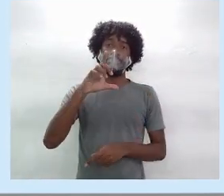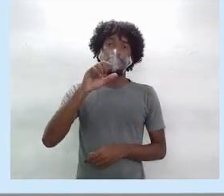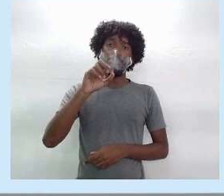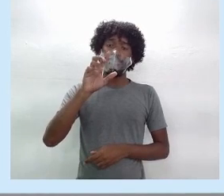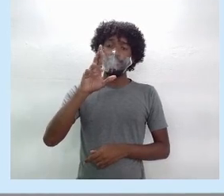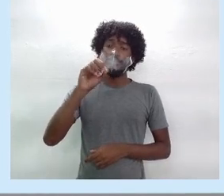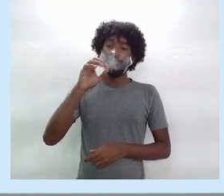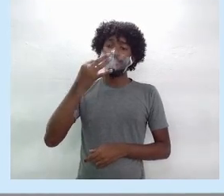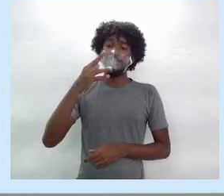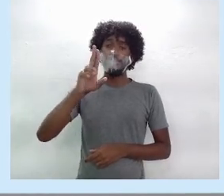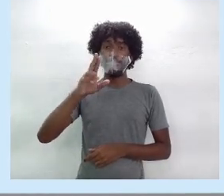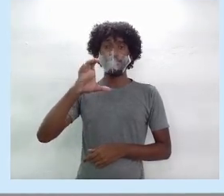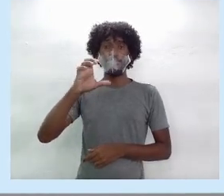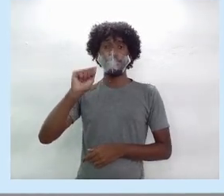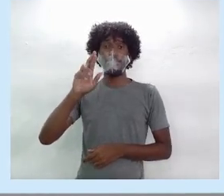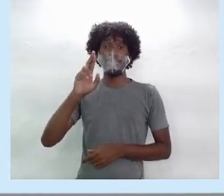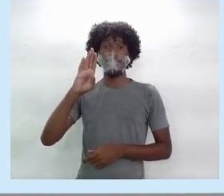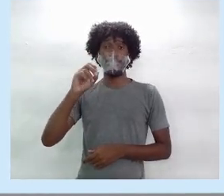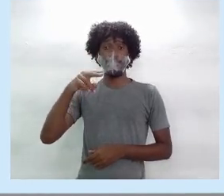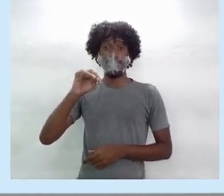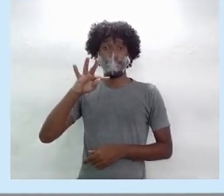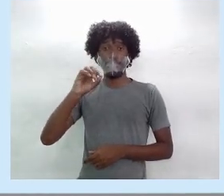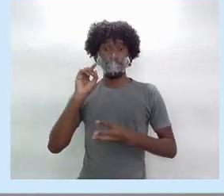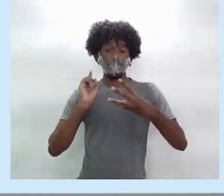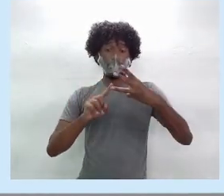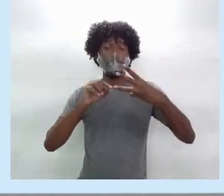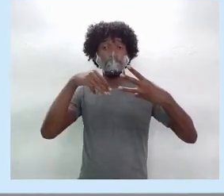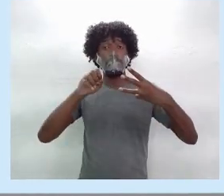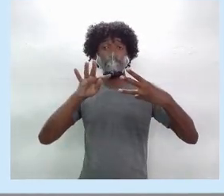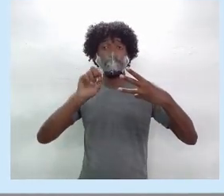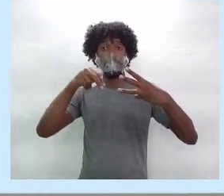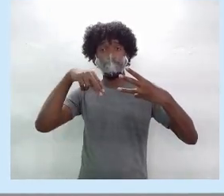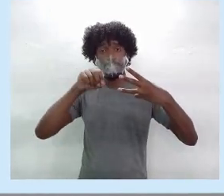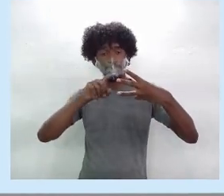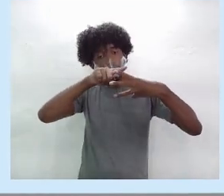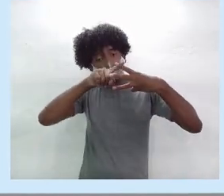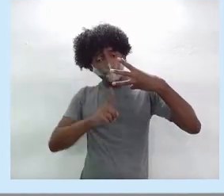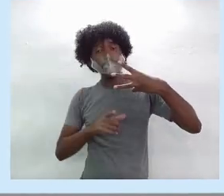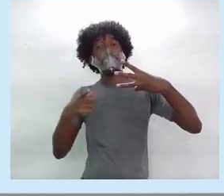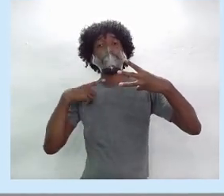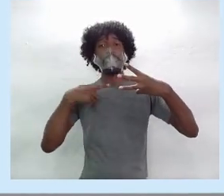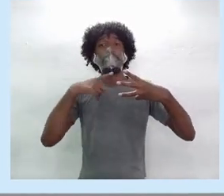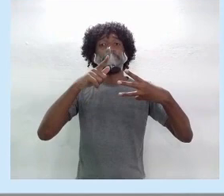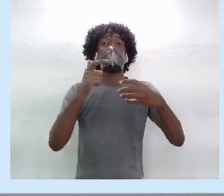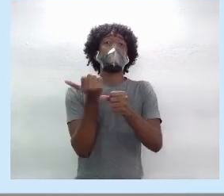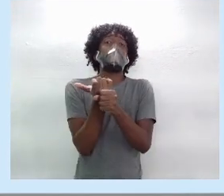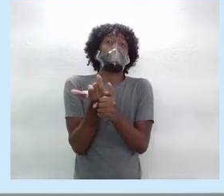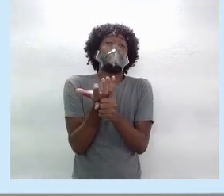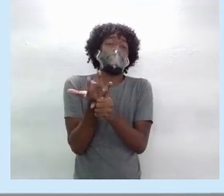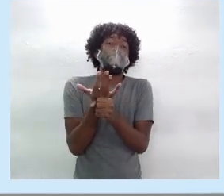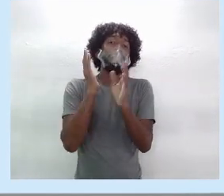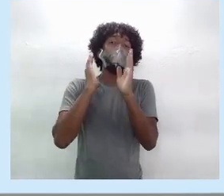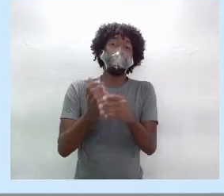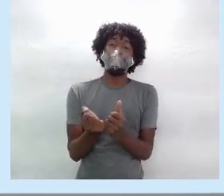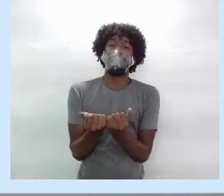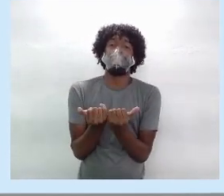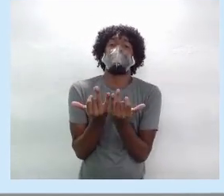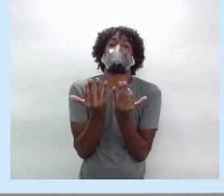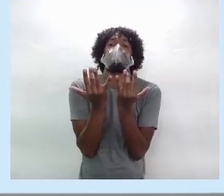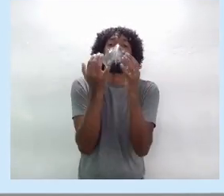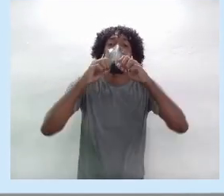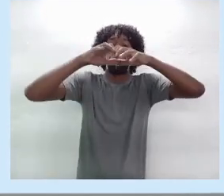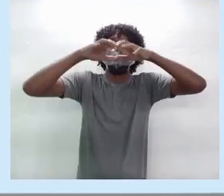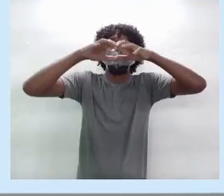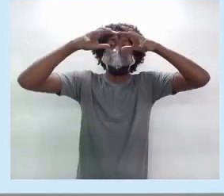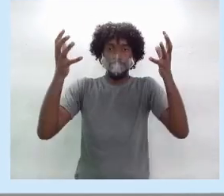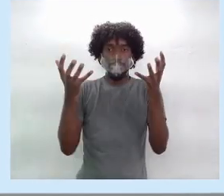clorofluorcarboneto, a gente tem o metano, a gente tem vários gases que alteram esse efeito estufa e aumenta a nossa